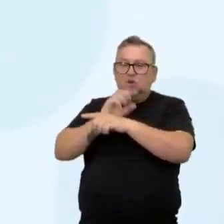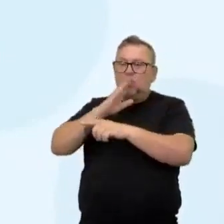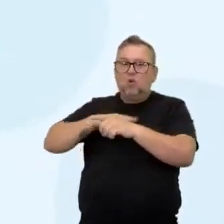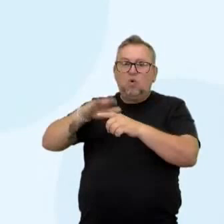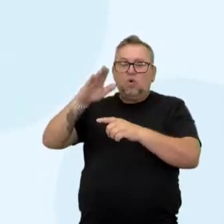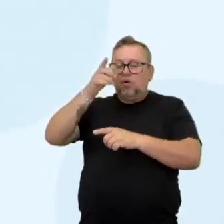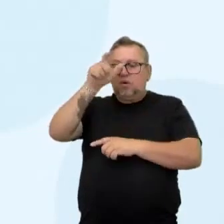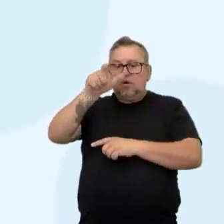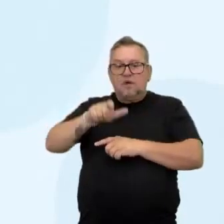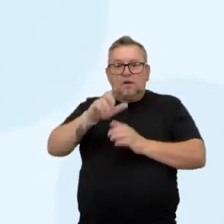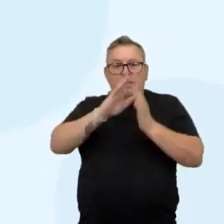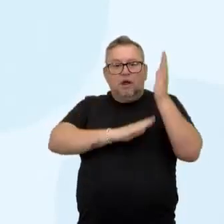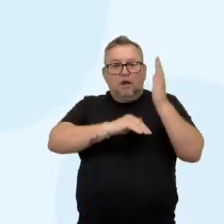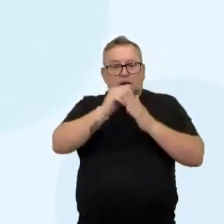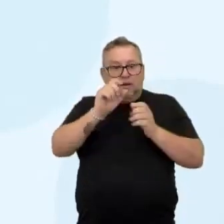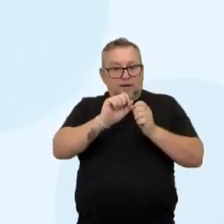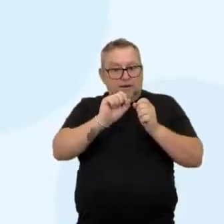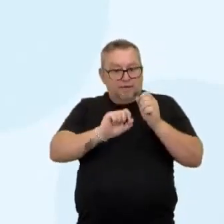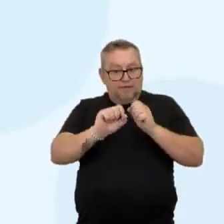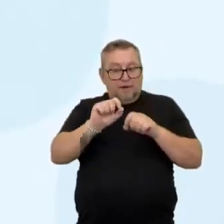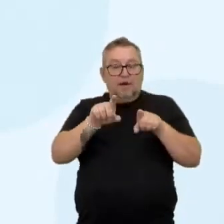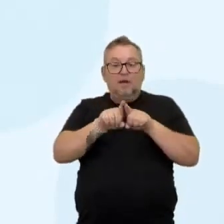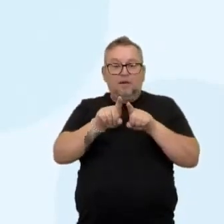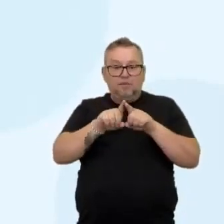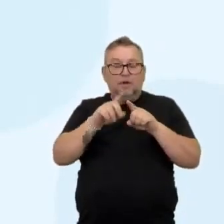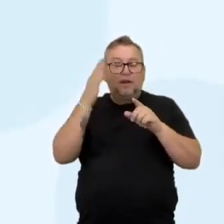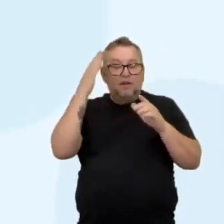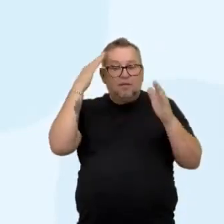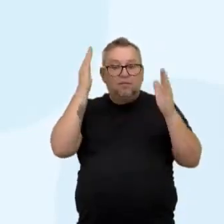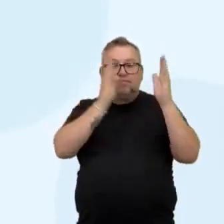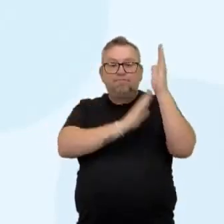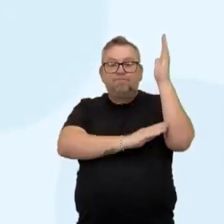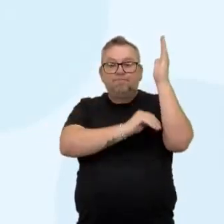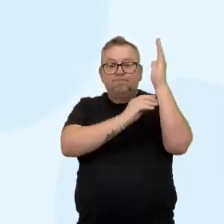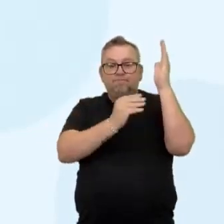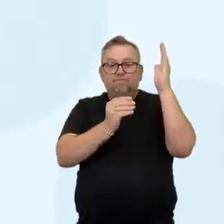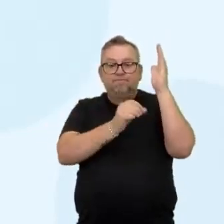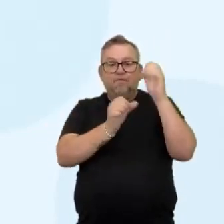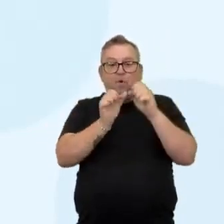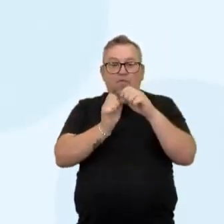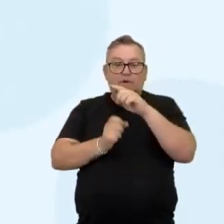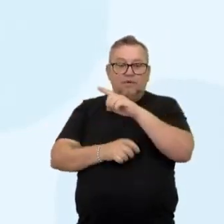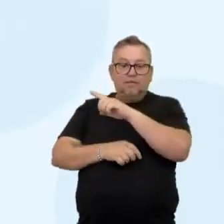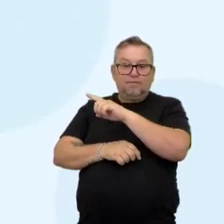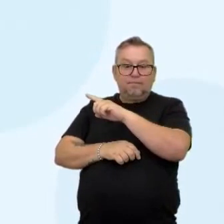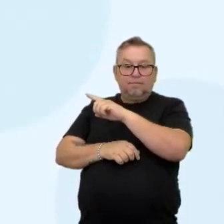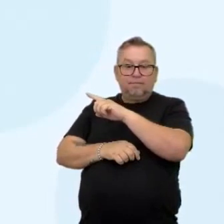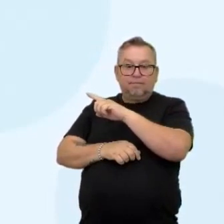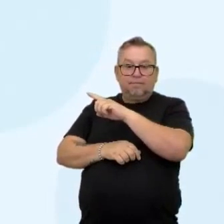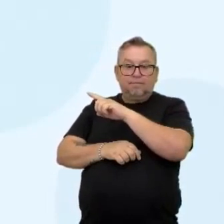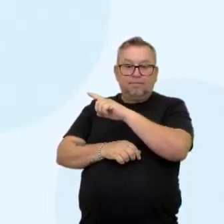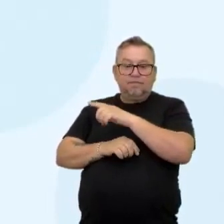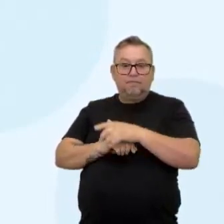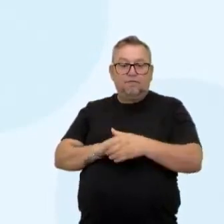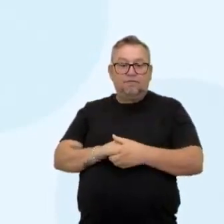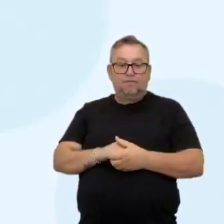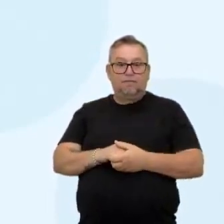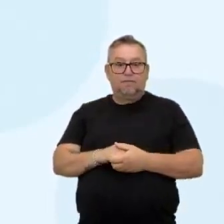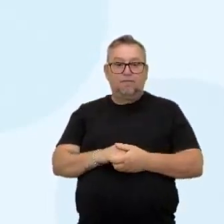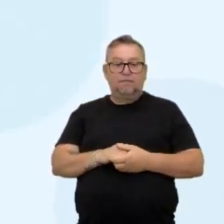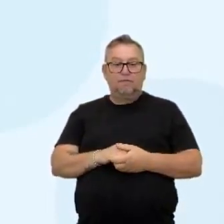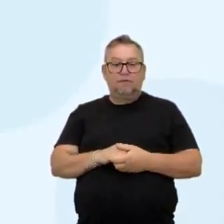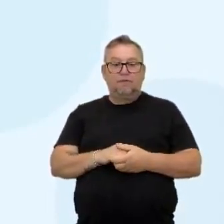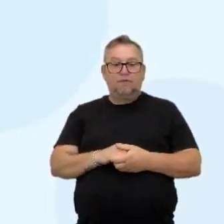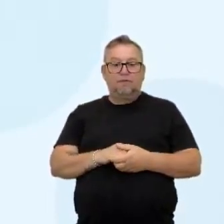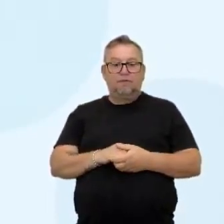Alberto Pereira, Simone Sapienza, Cis, Matiza Gaia e